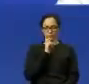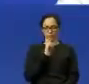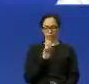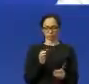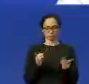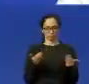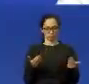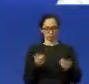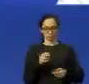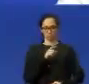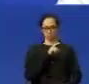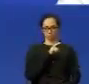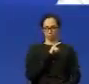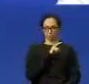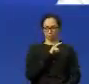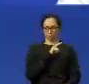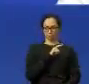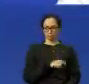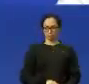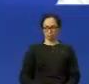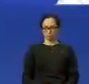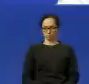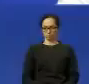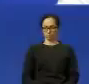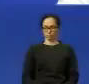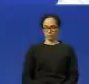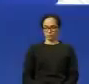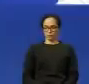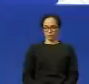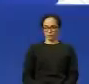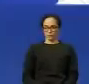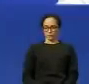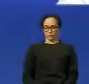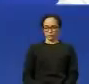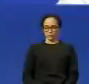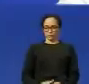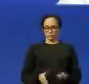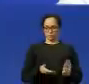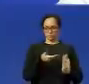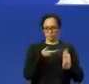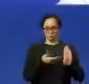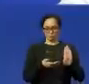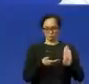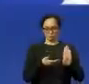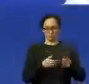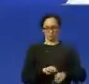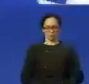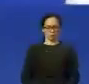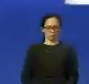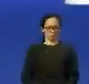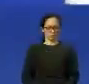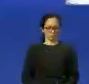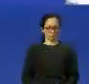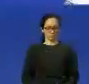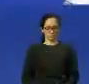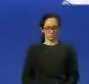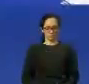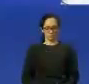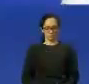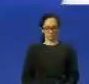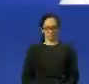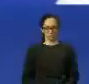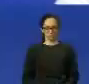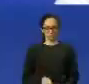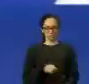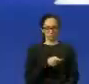a razão das distâncias percorridas entre X e Y, chegando como resposta B para a questão 164.